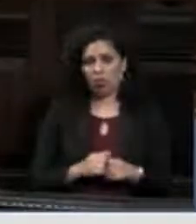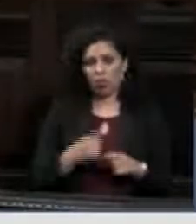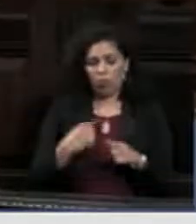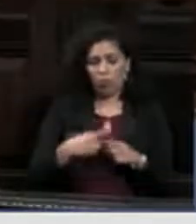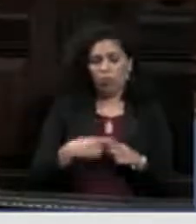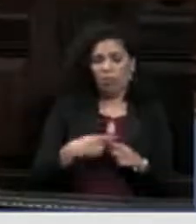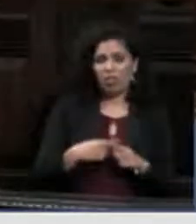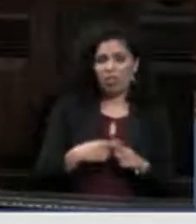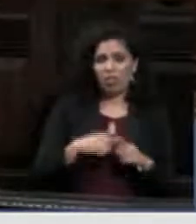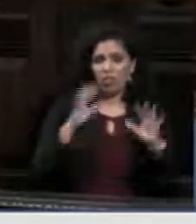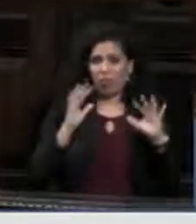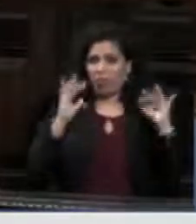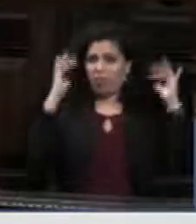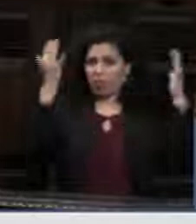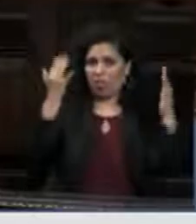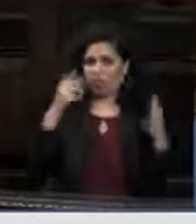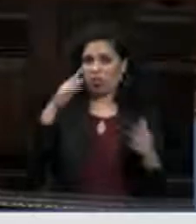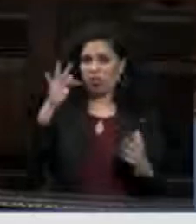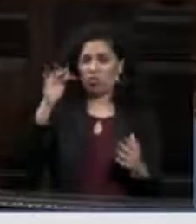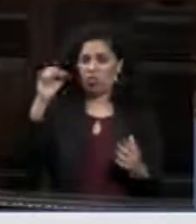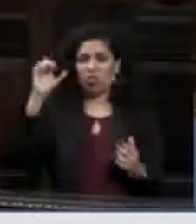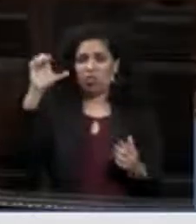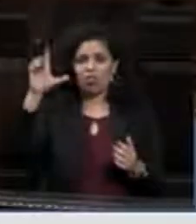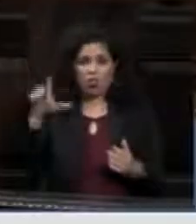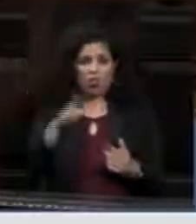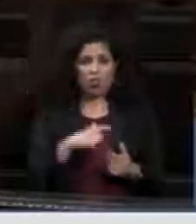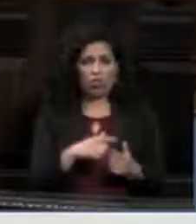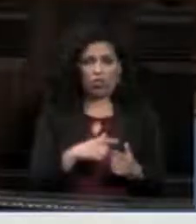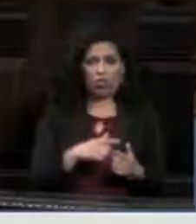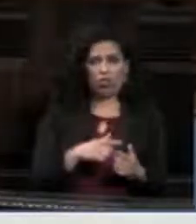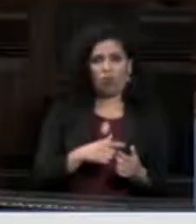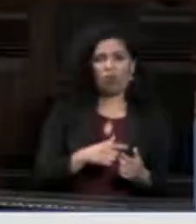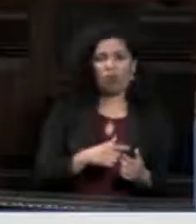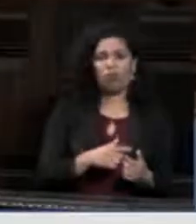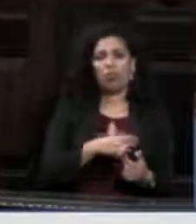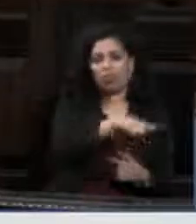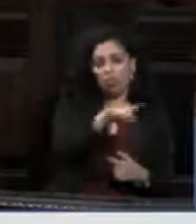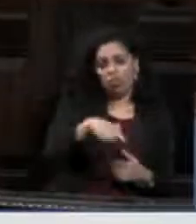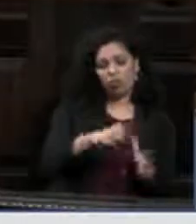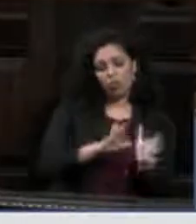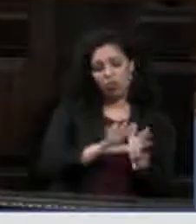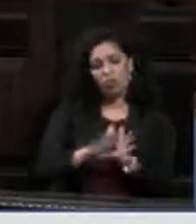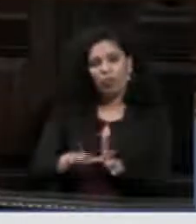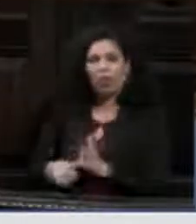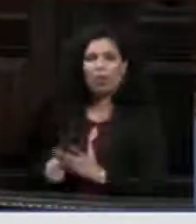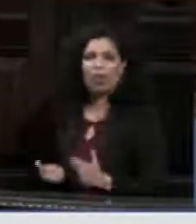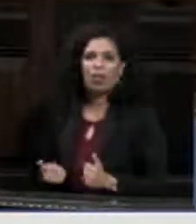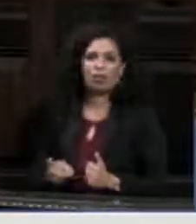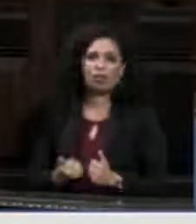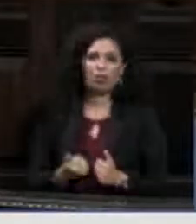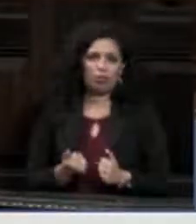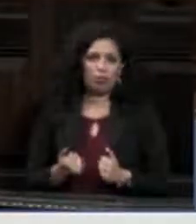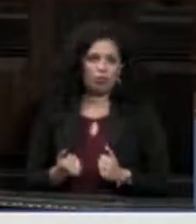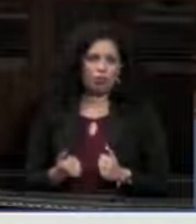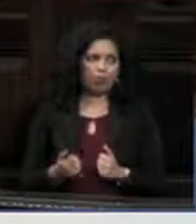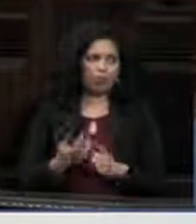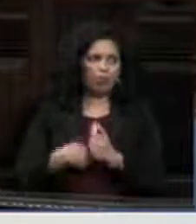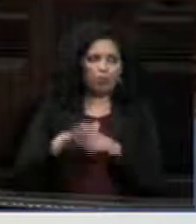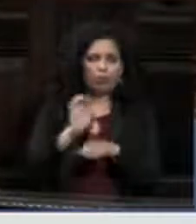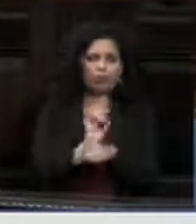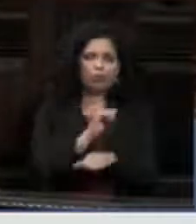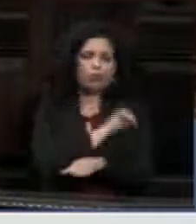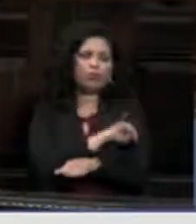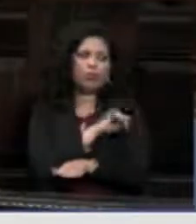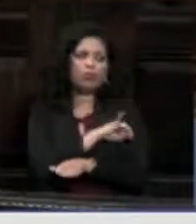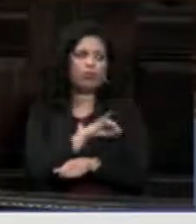fiscais, através de uma tributação injusta, mamam do Estado para